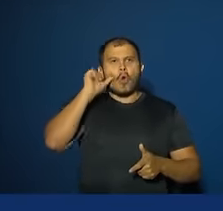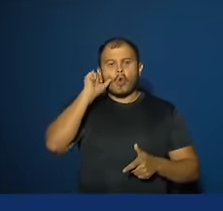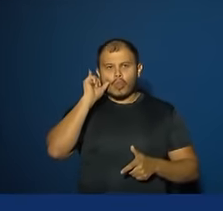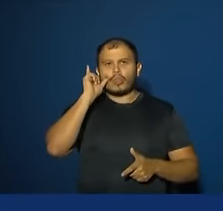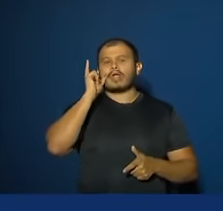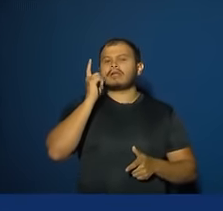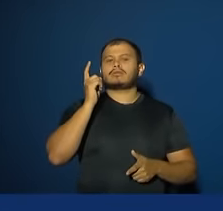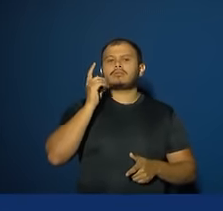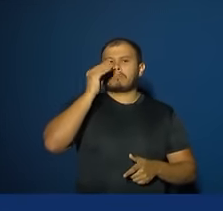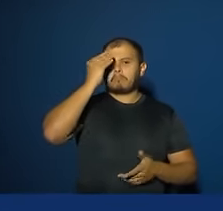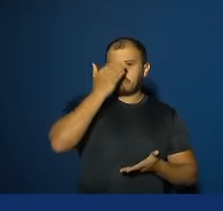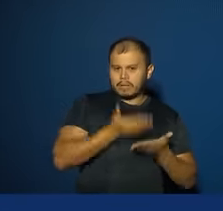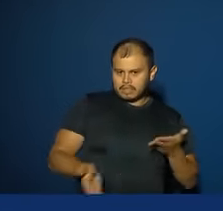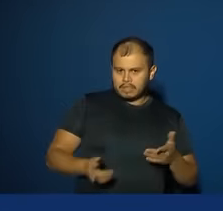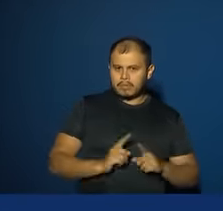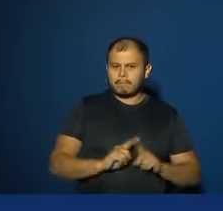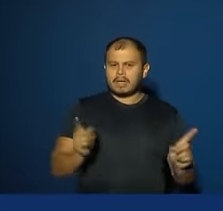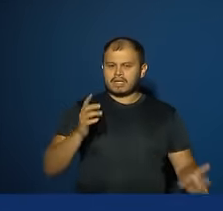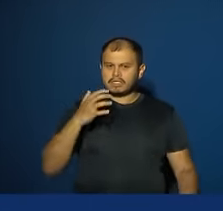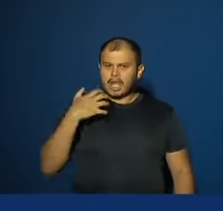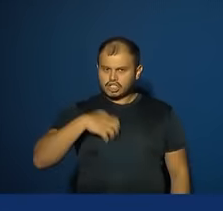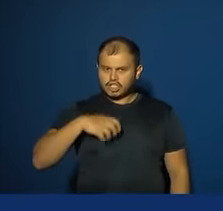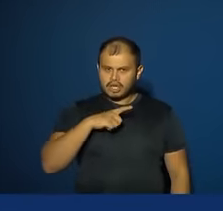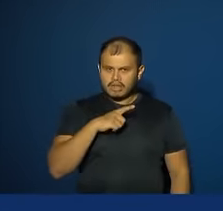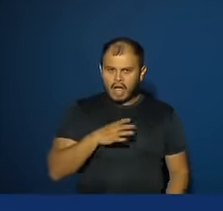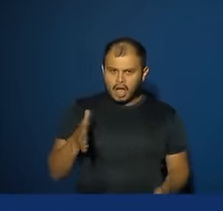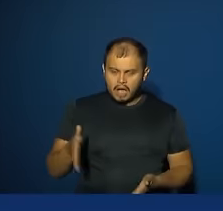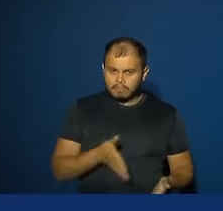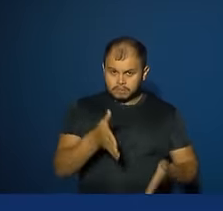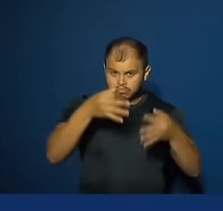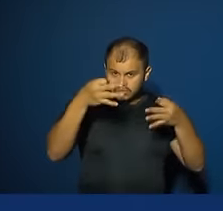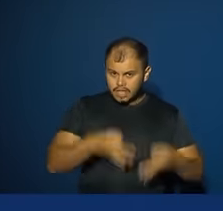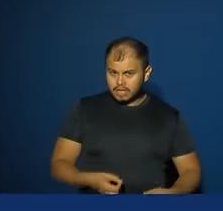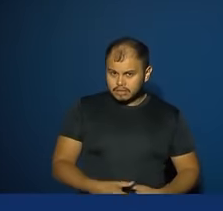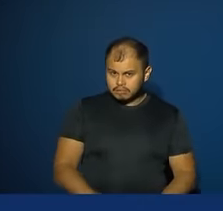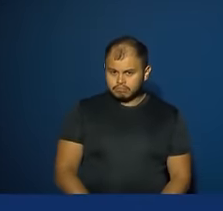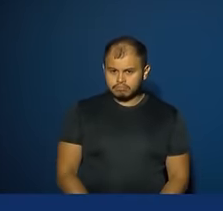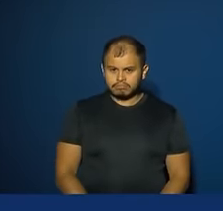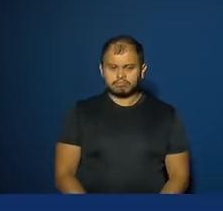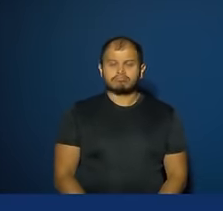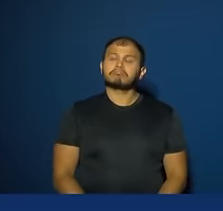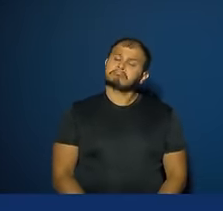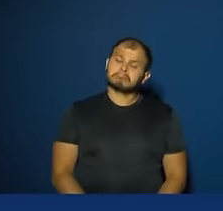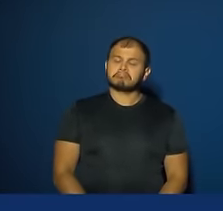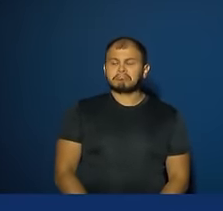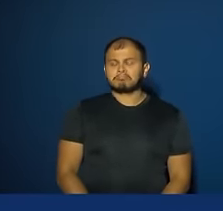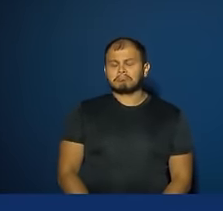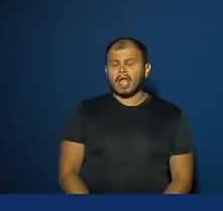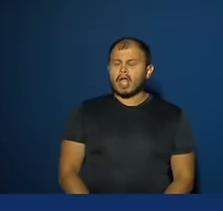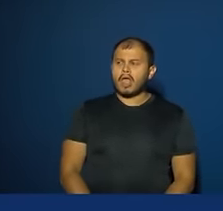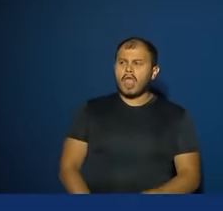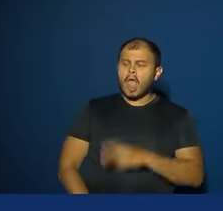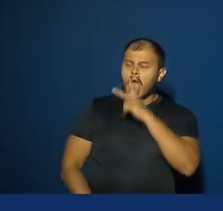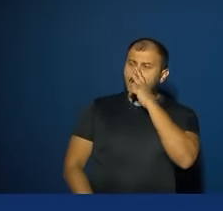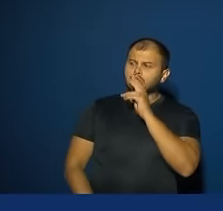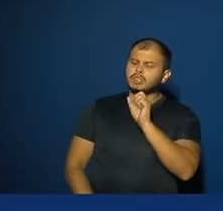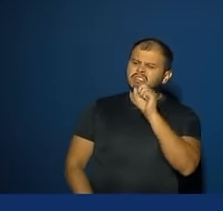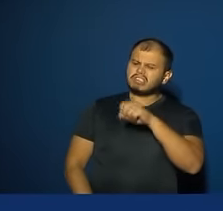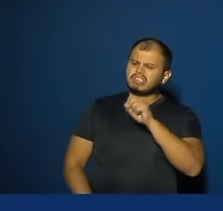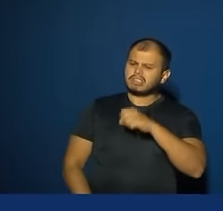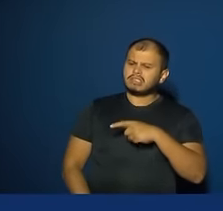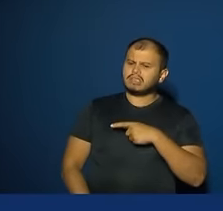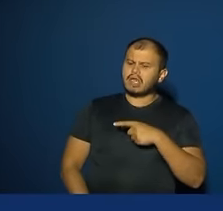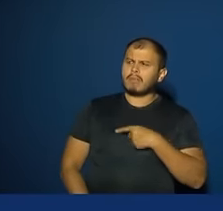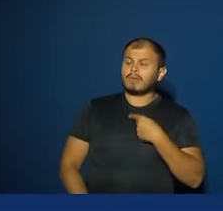geral a Argentina tá no caminho certo Olha eu eu acho que tá sim porque o presidente tem